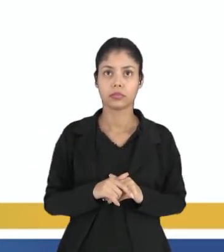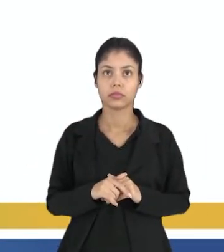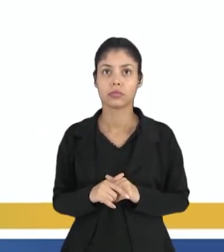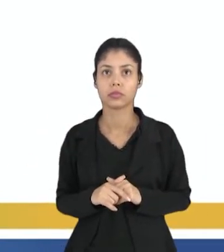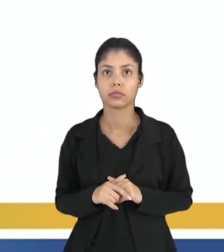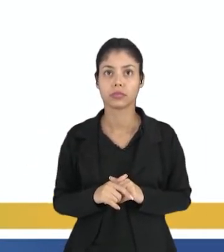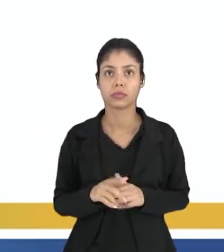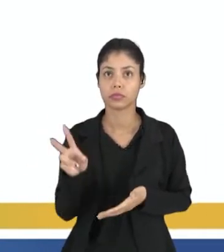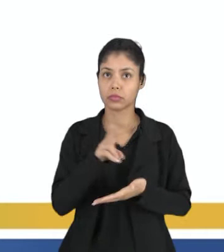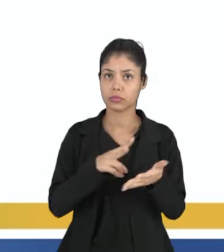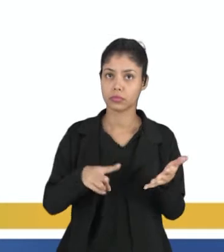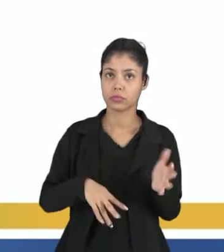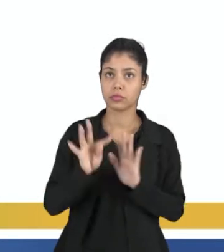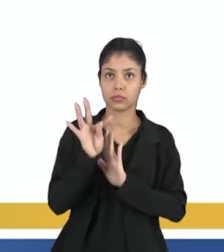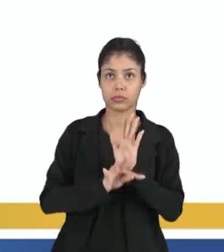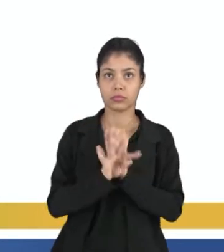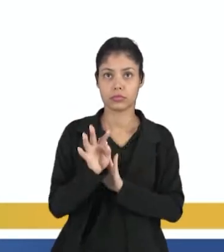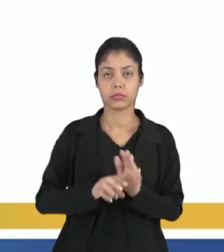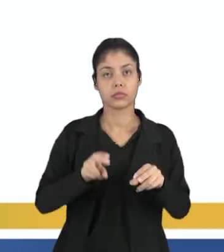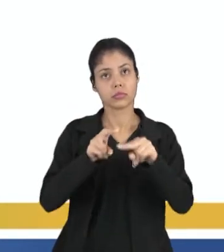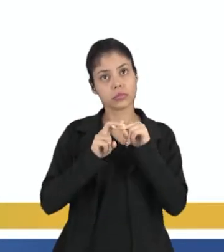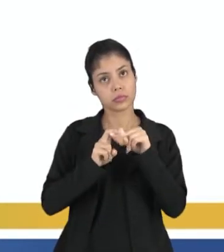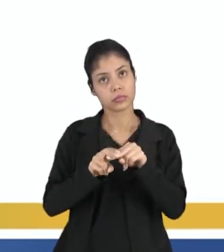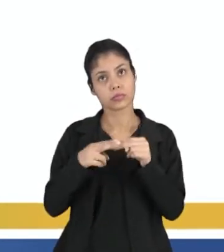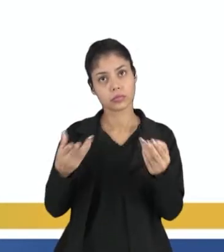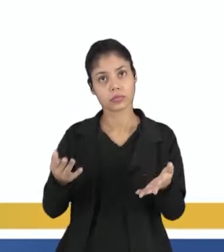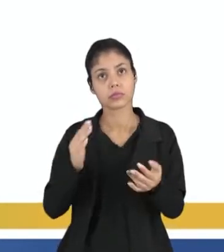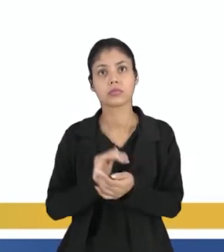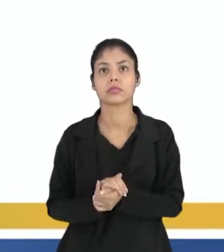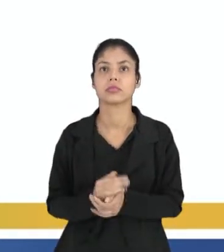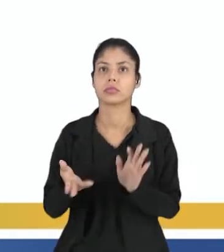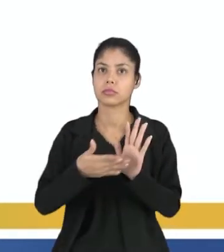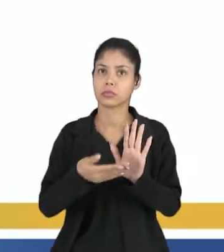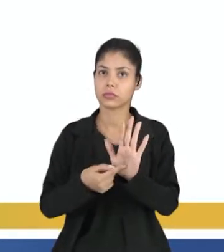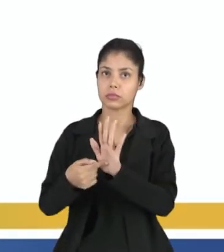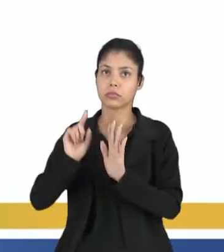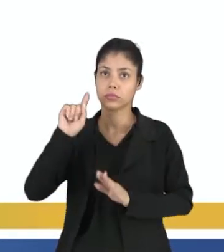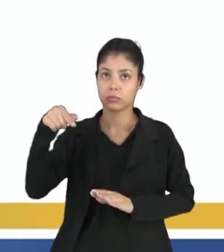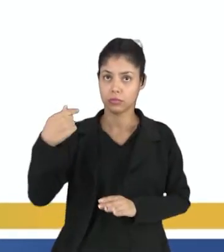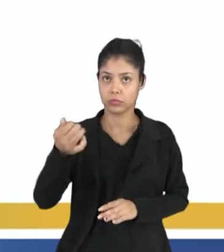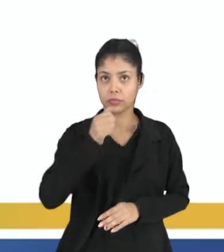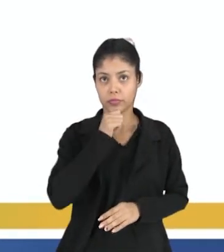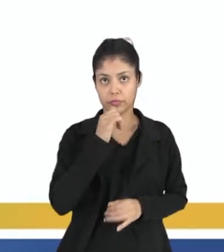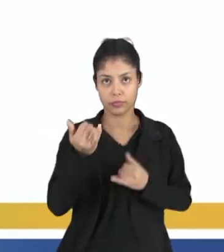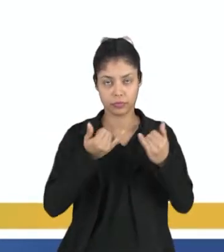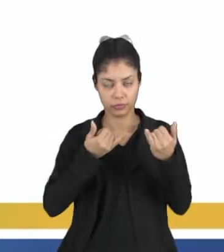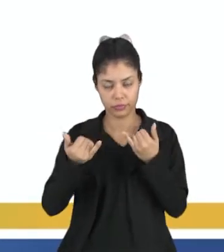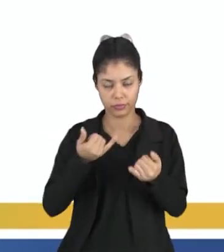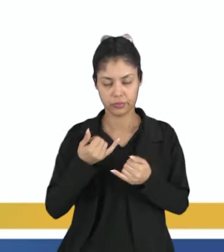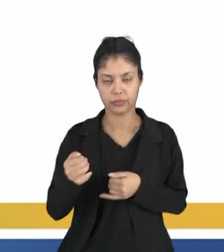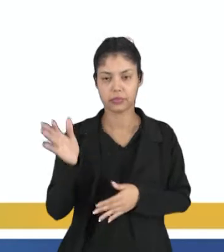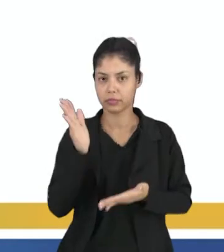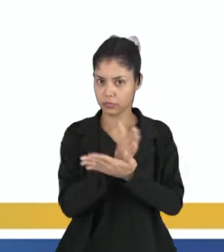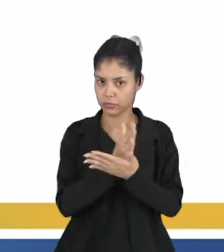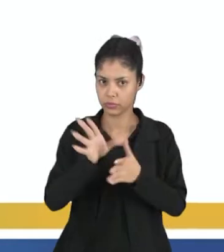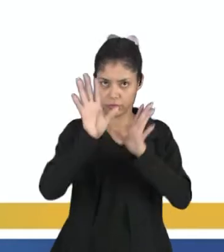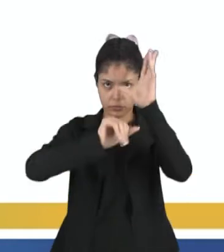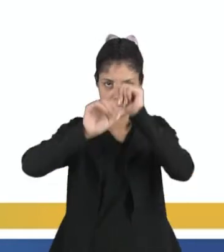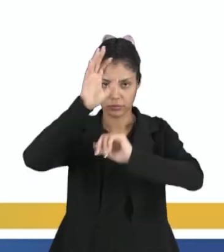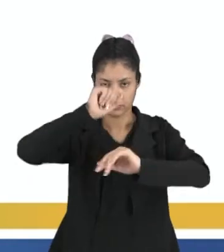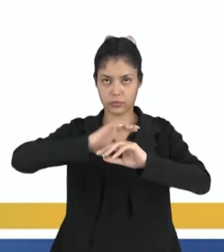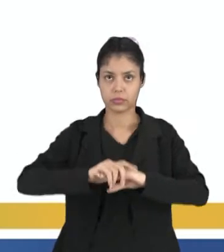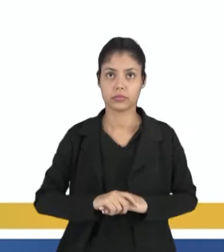separados. A leitura desse texto, portanto, nos proporciona, além de informações,